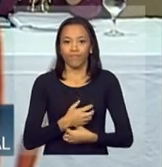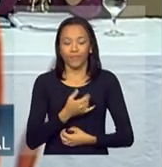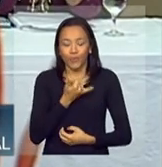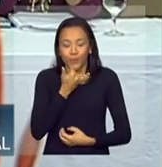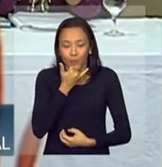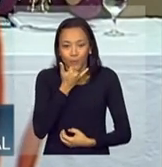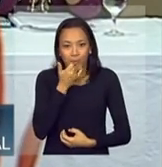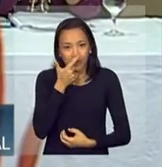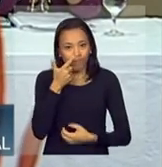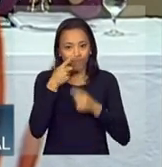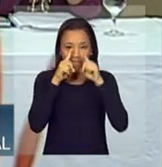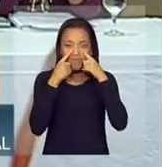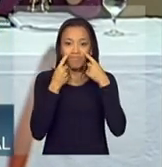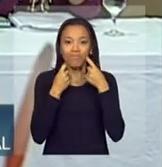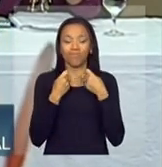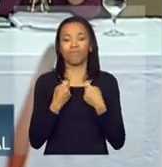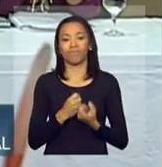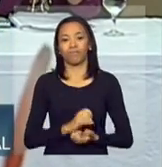Desculpa, de novo.